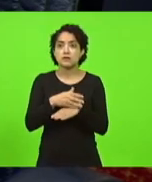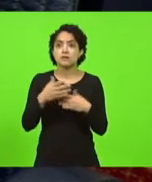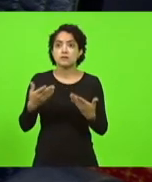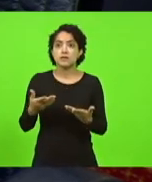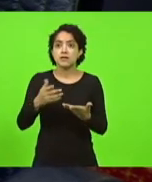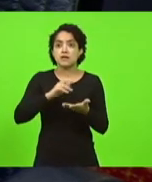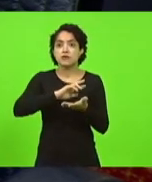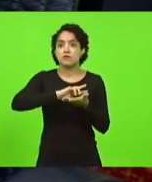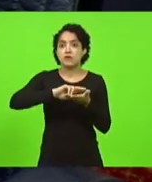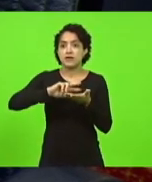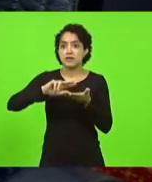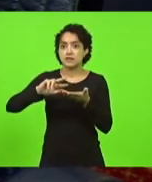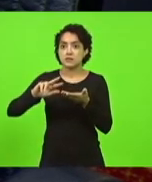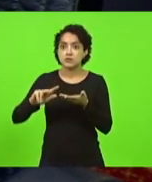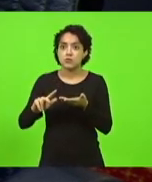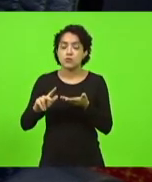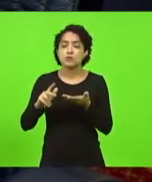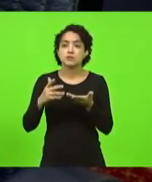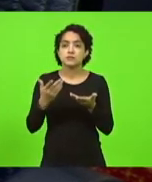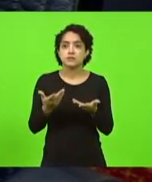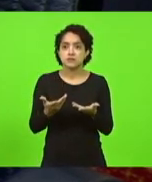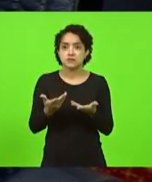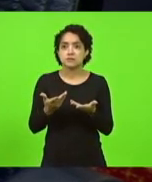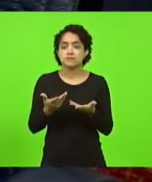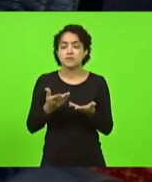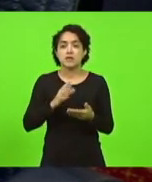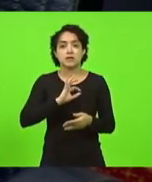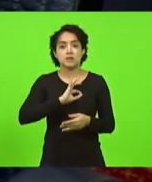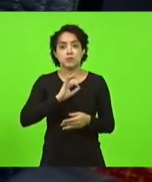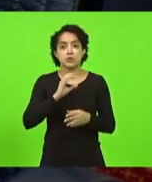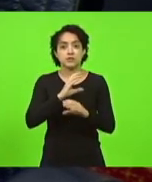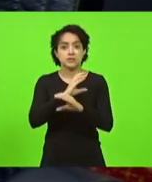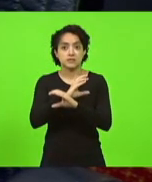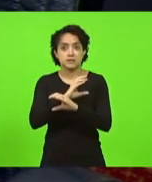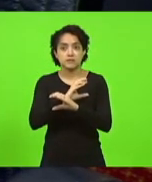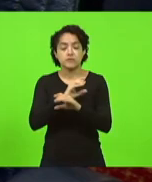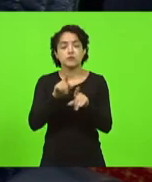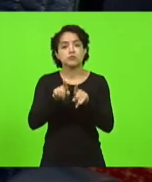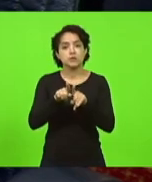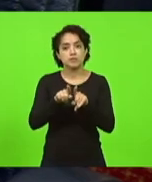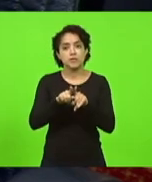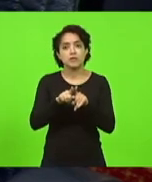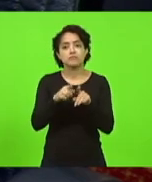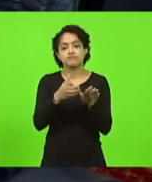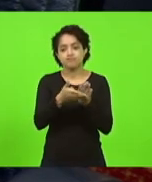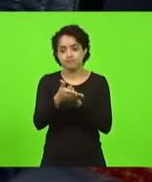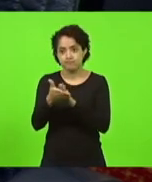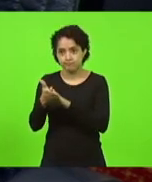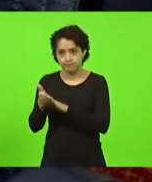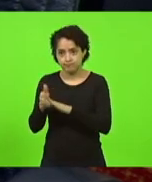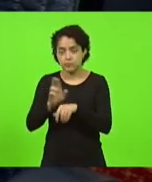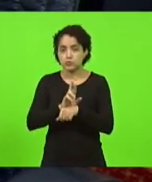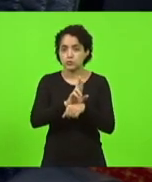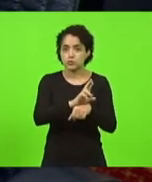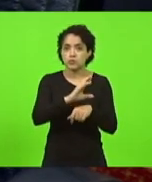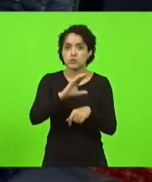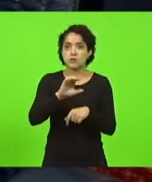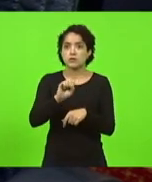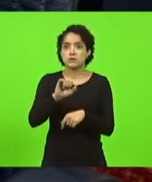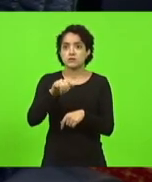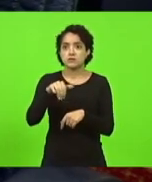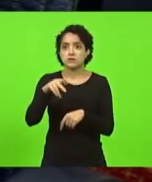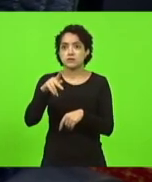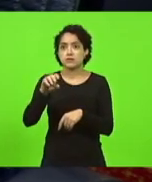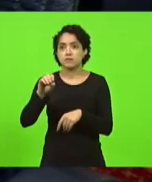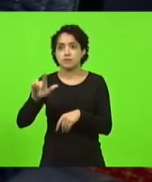questões afetas à Polícia Civil. Também quero saudar aí os representantes do Simpol, da ADPOL, e,